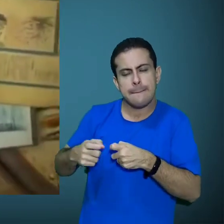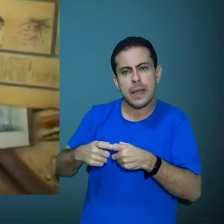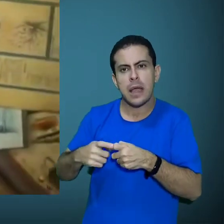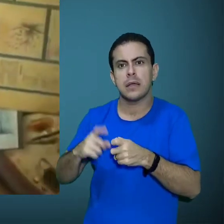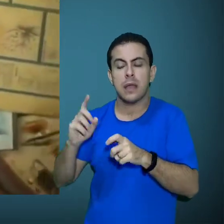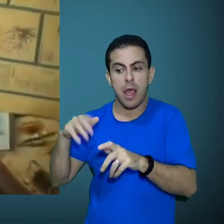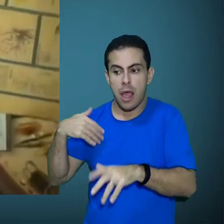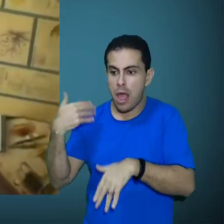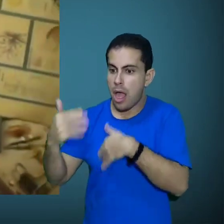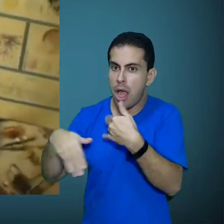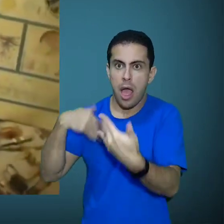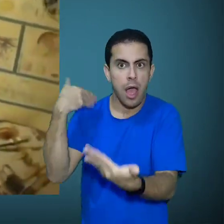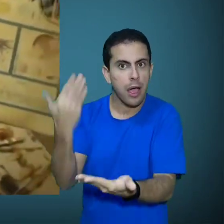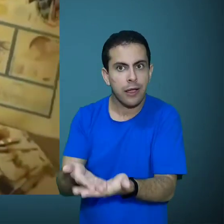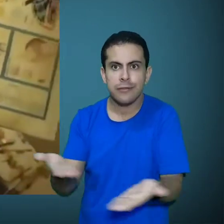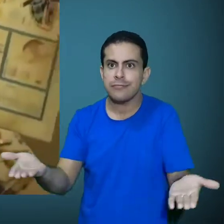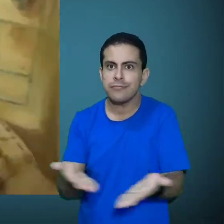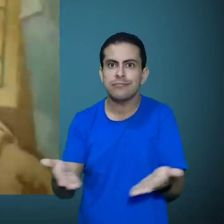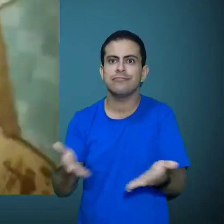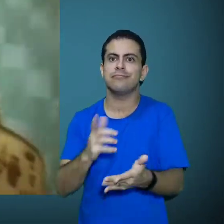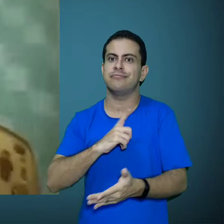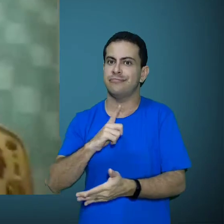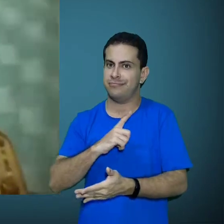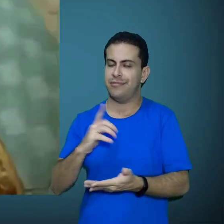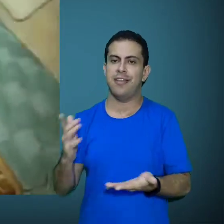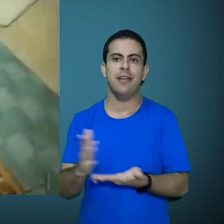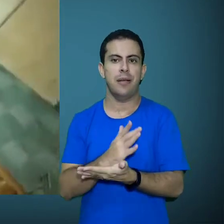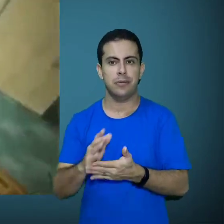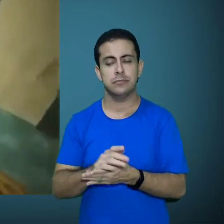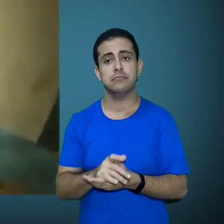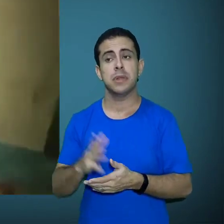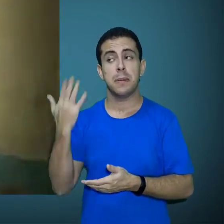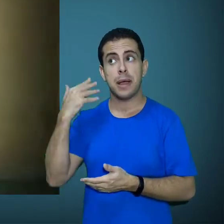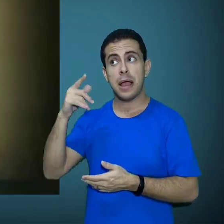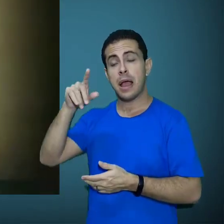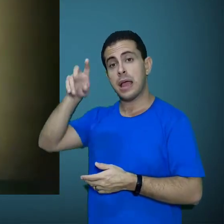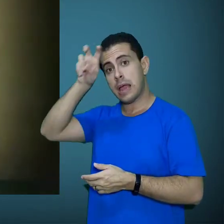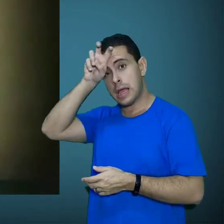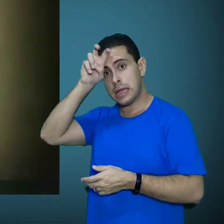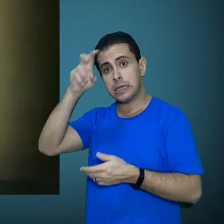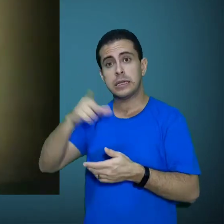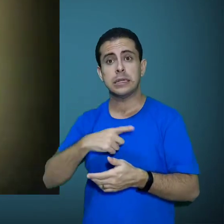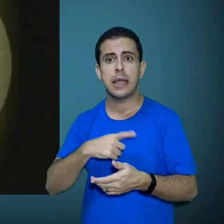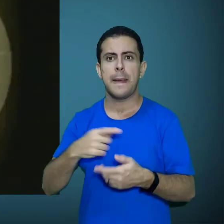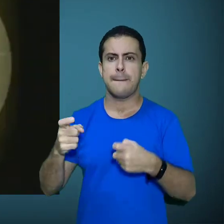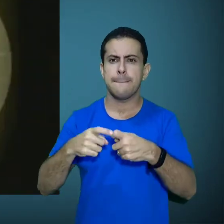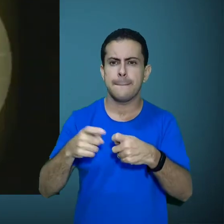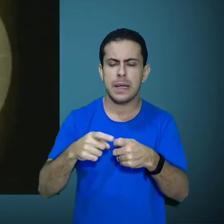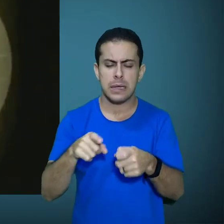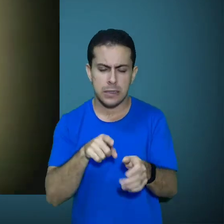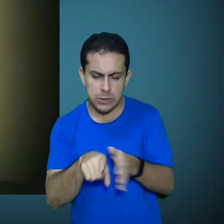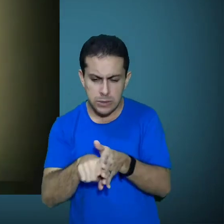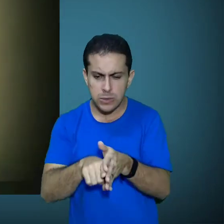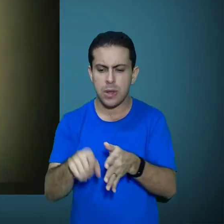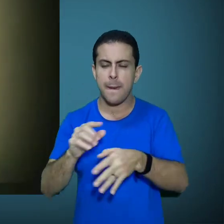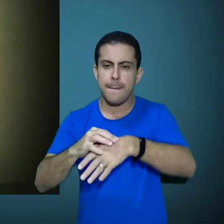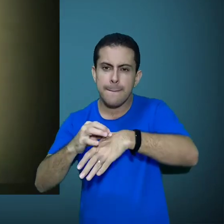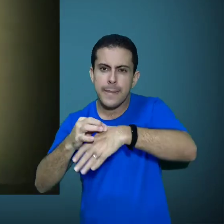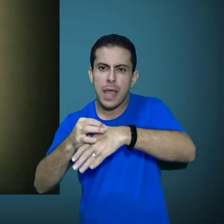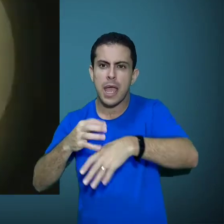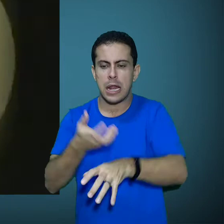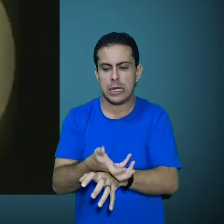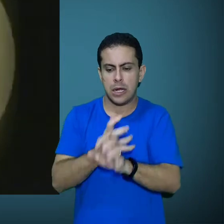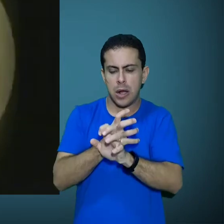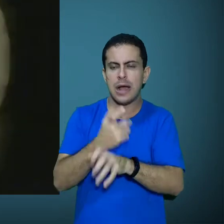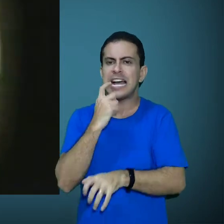geração. Algumas existem até hoje. Graças a esses papiros, sabemos que os egípcios já tinham médicos especialistas que tratavam da